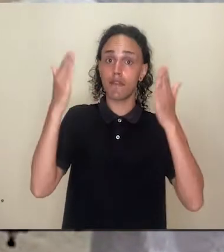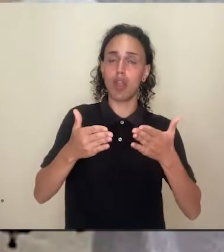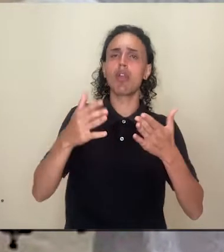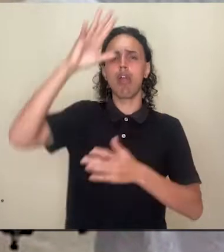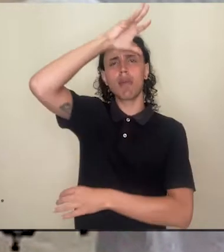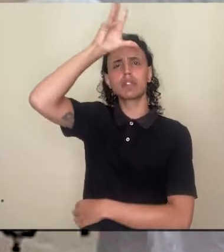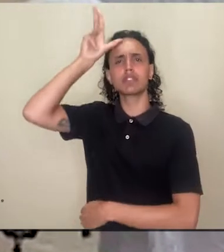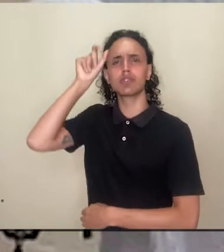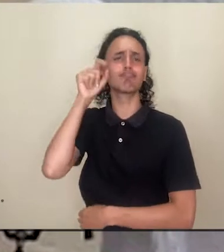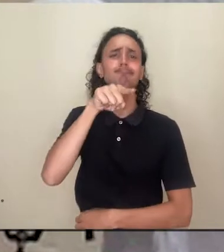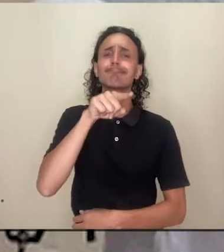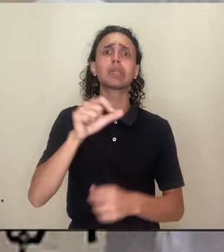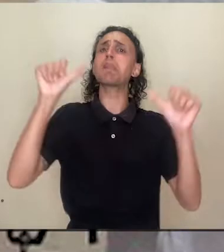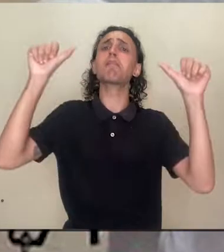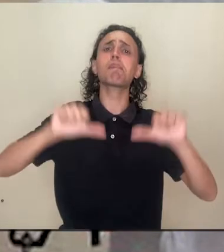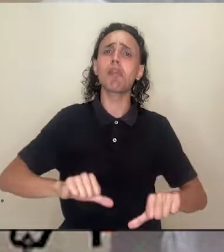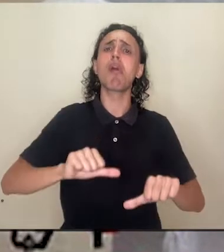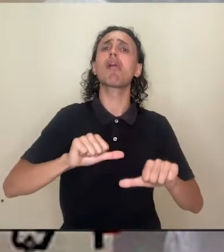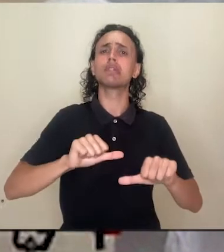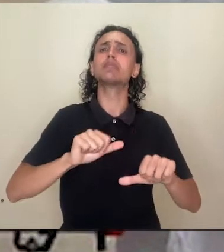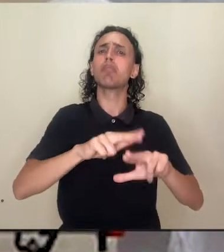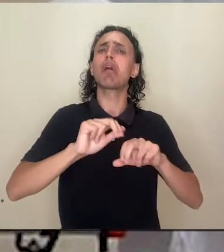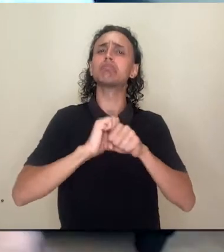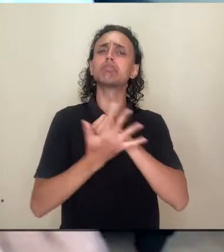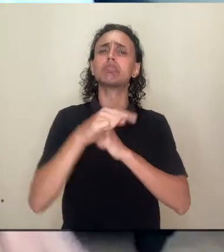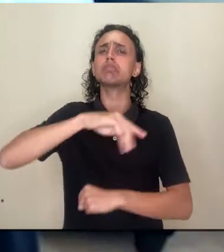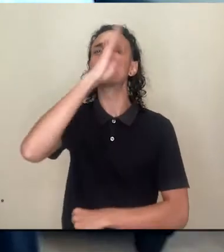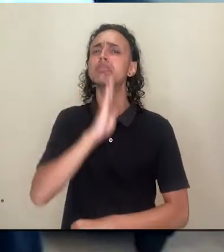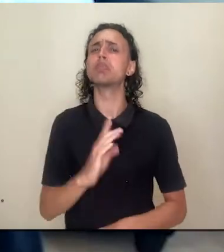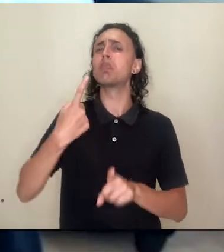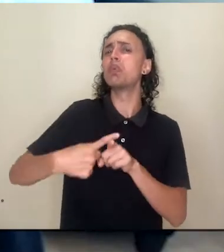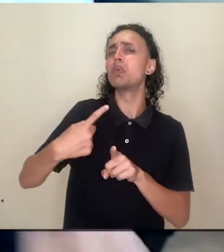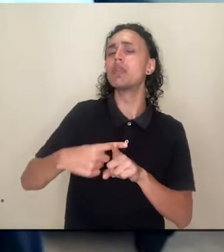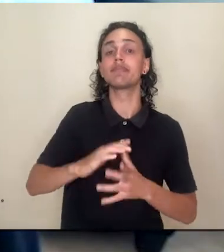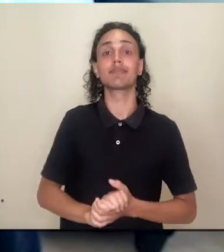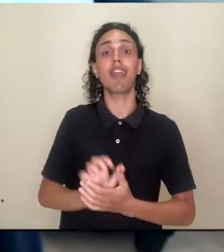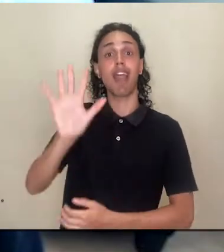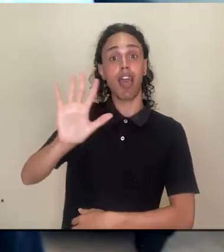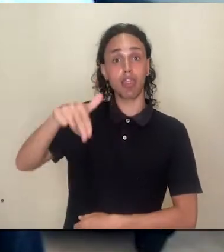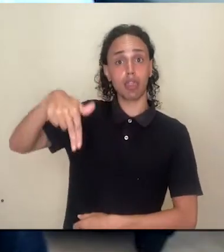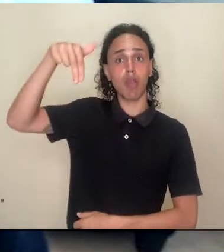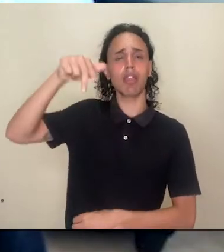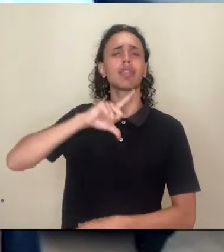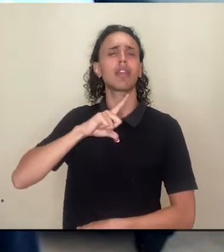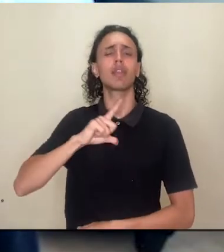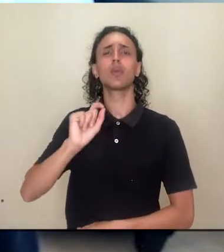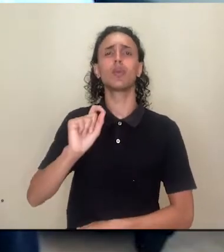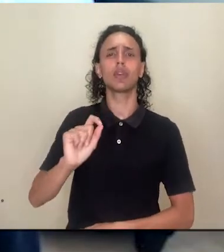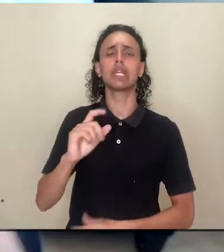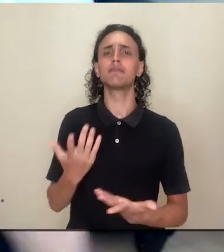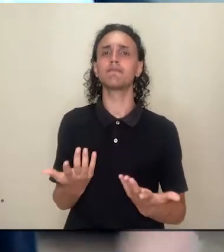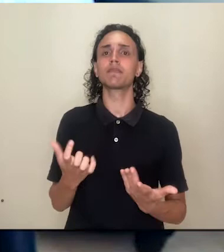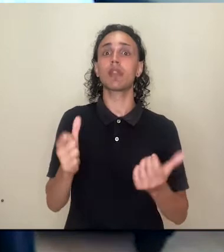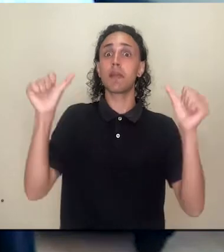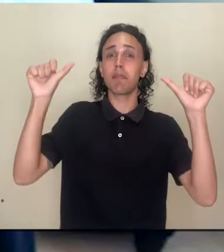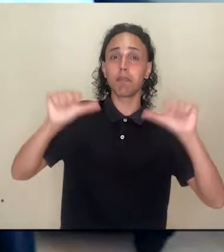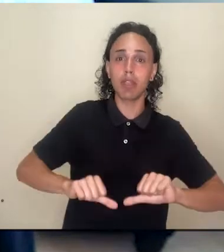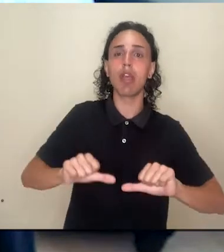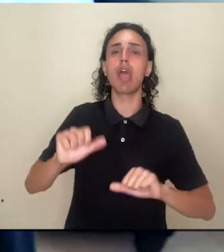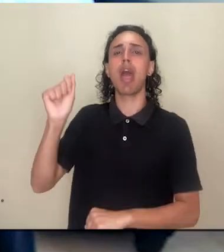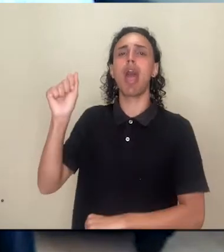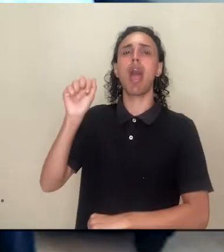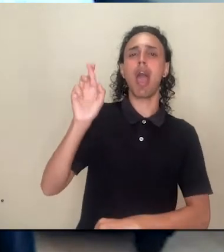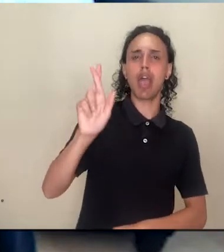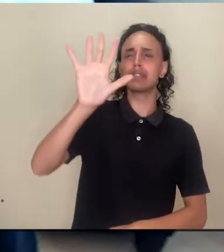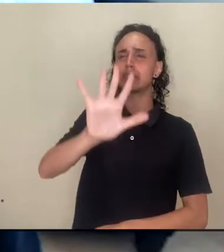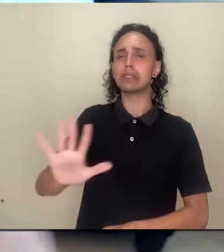do Amazonas, foi a mais afetada do Brasil? Você tem, na região norte, toda a questão da piora da